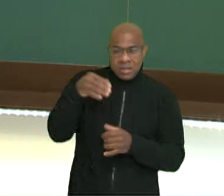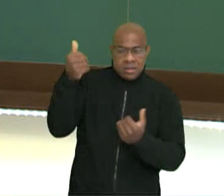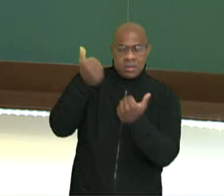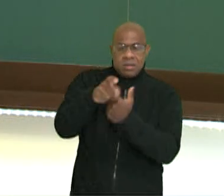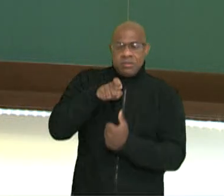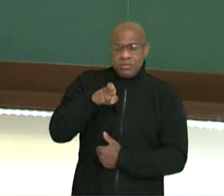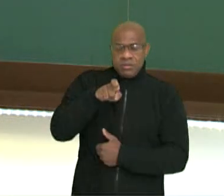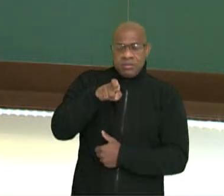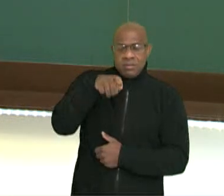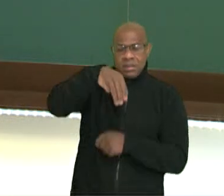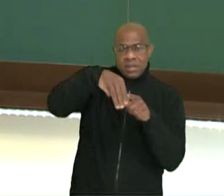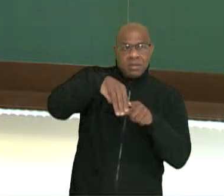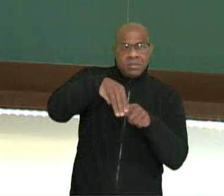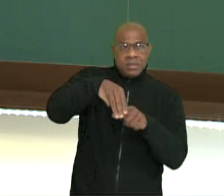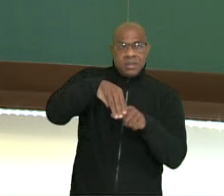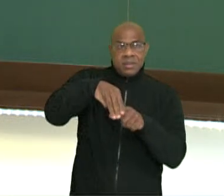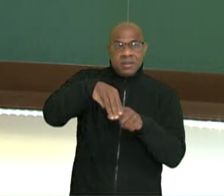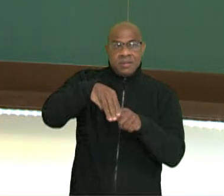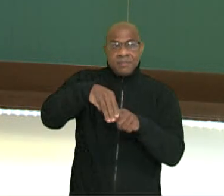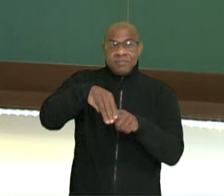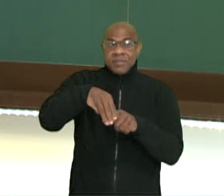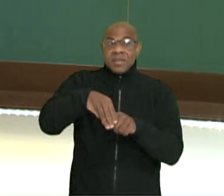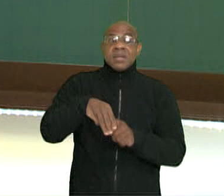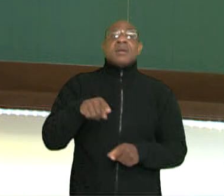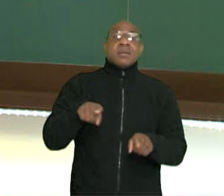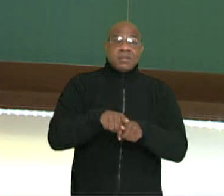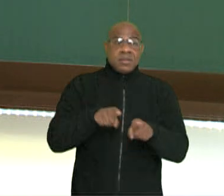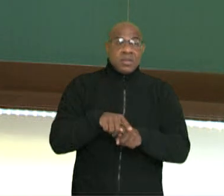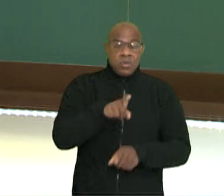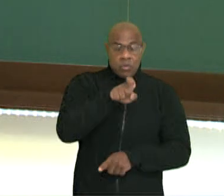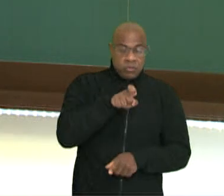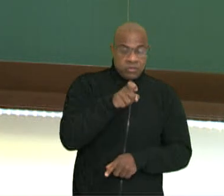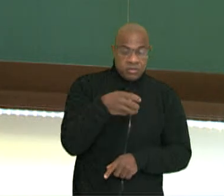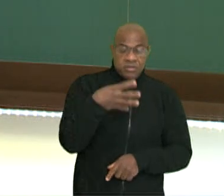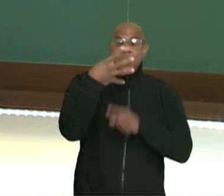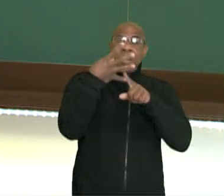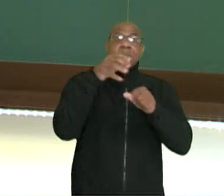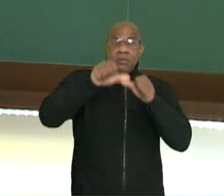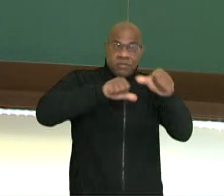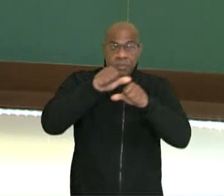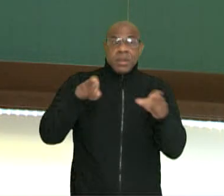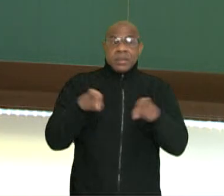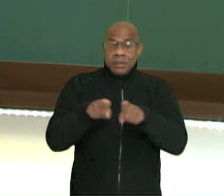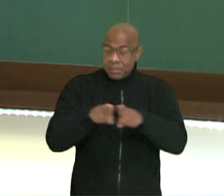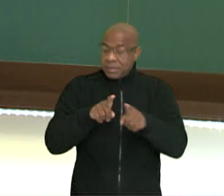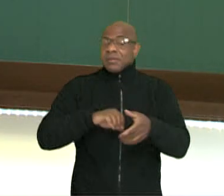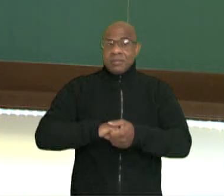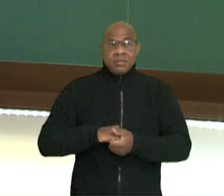o x à quarta também vai mudar, porque o x à quarta pode ser escrito como x ao quadrado,